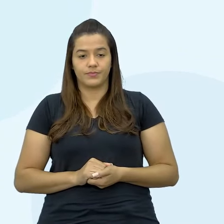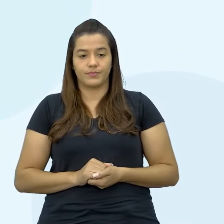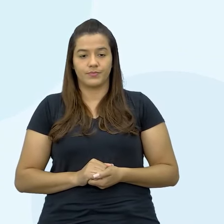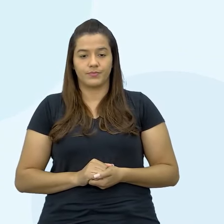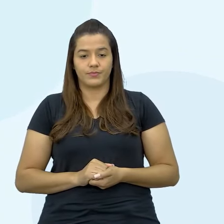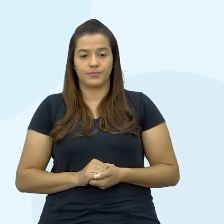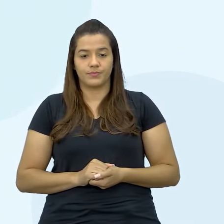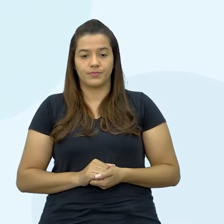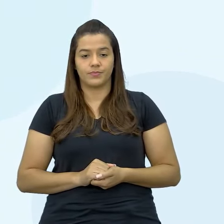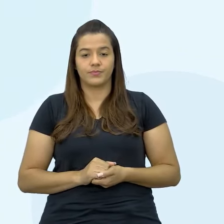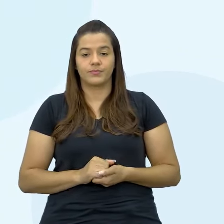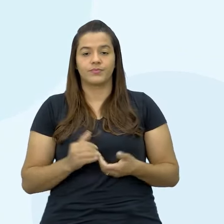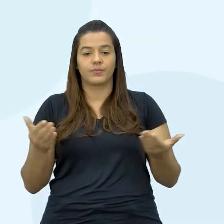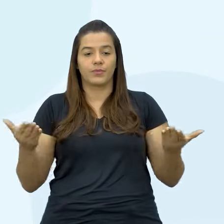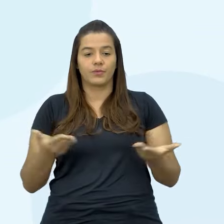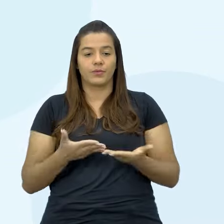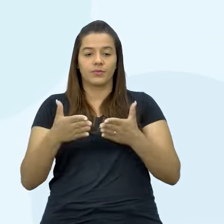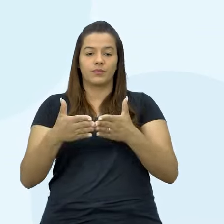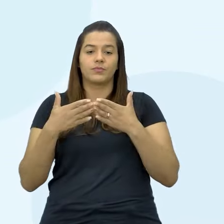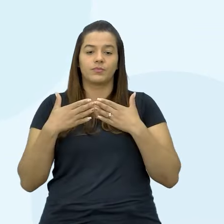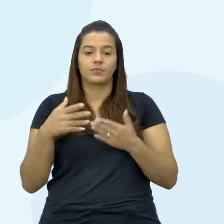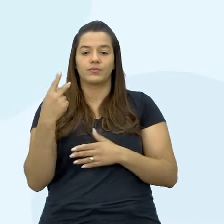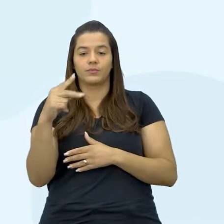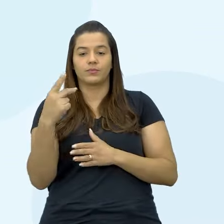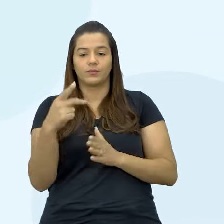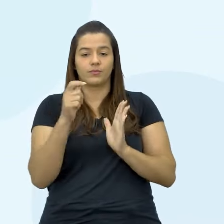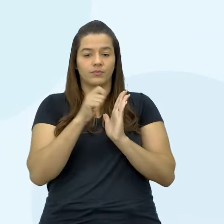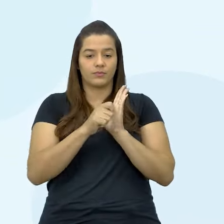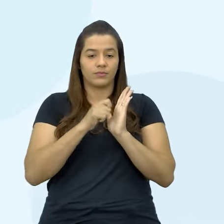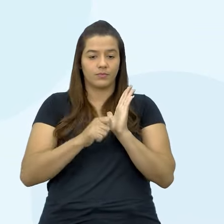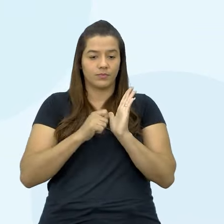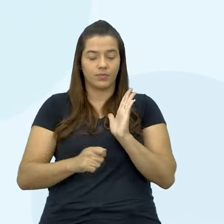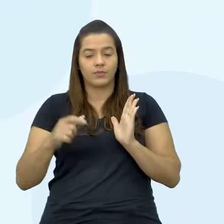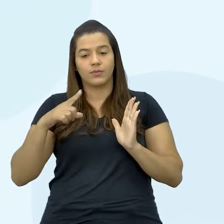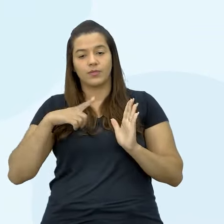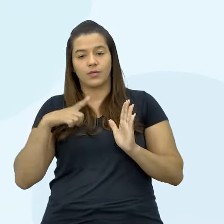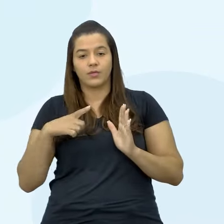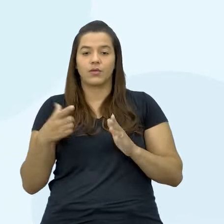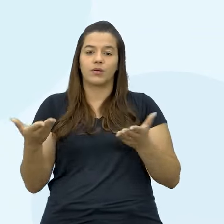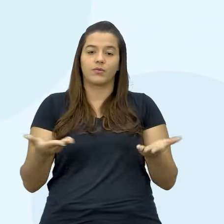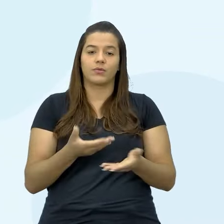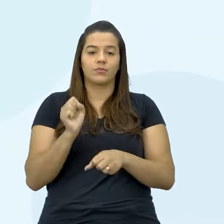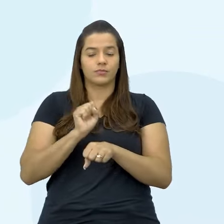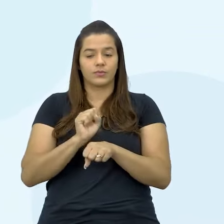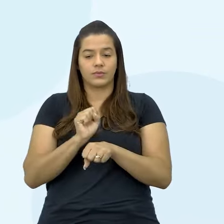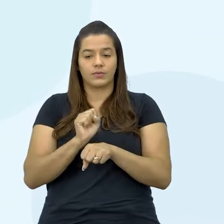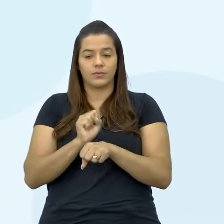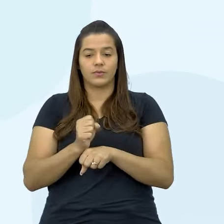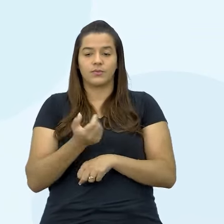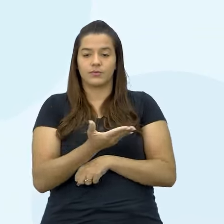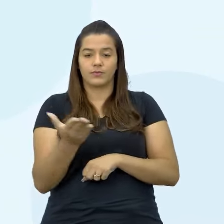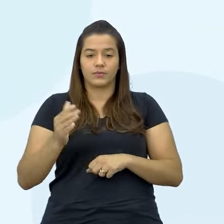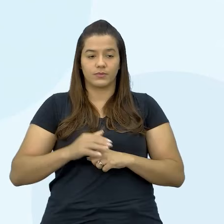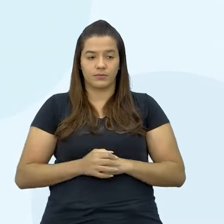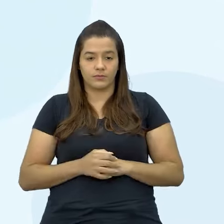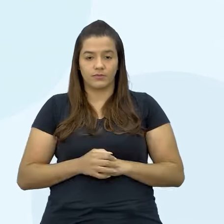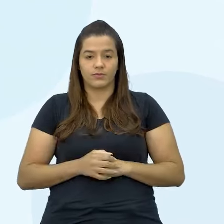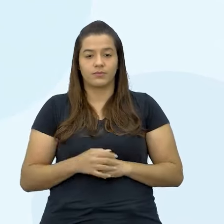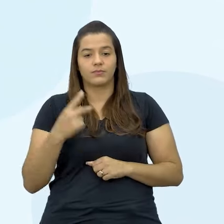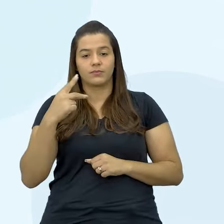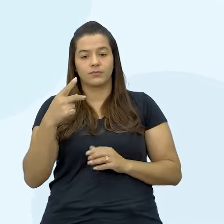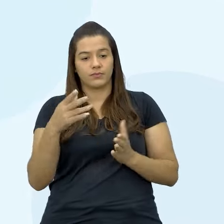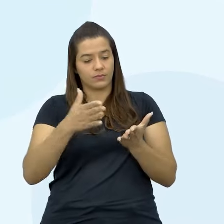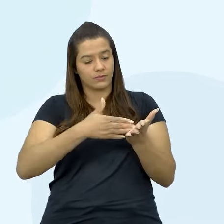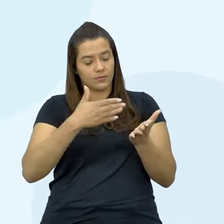Aí a gente vai pedir para vocês escreverem o seu diário de bordo e vamos deixar um tempinho para isso, tá, pessoal? Então, em seu diário